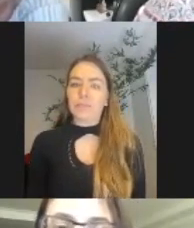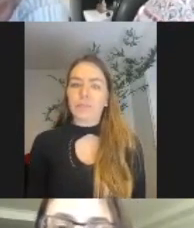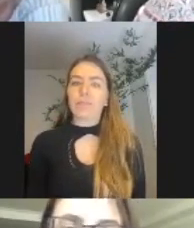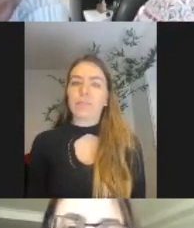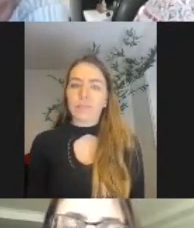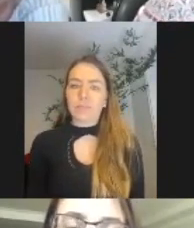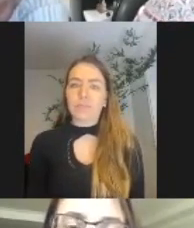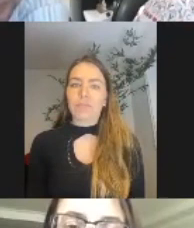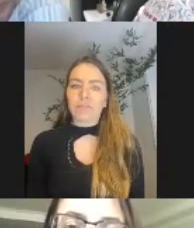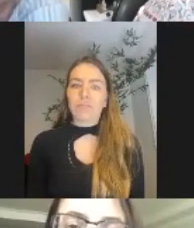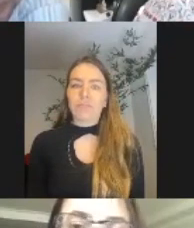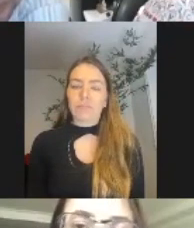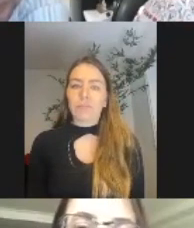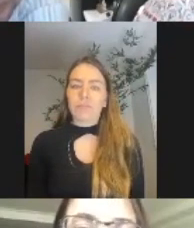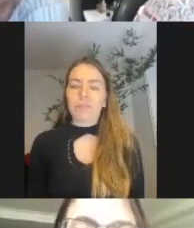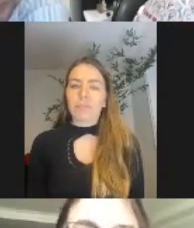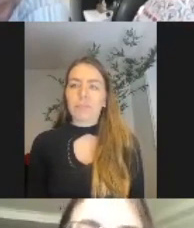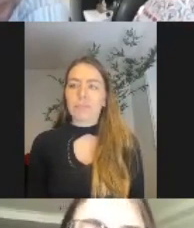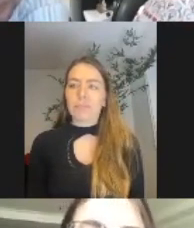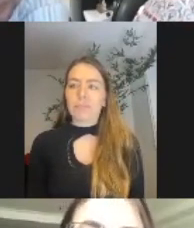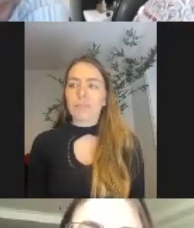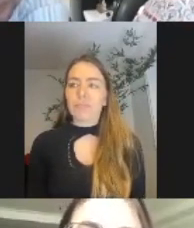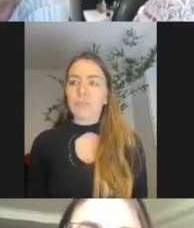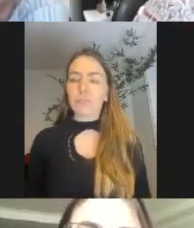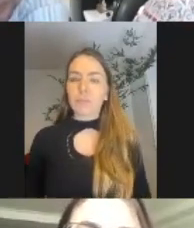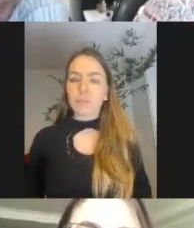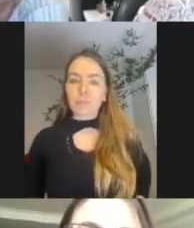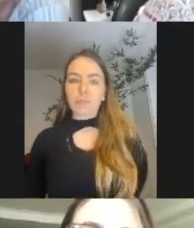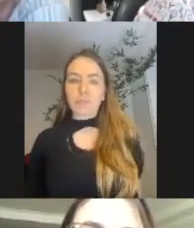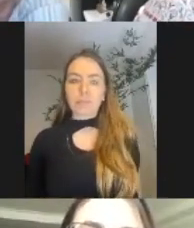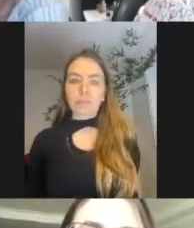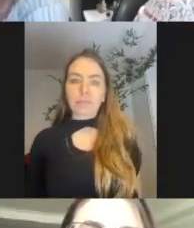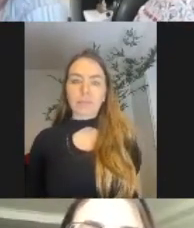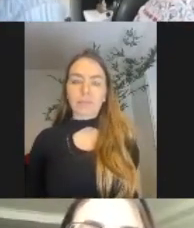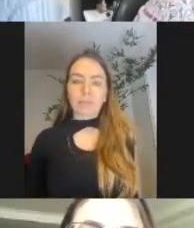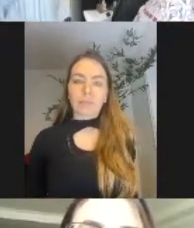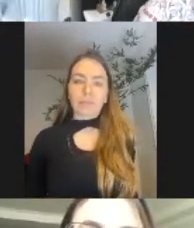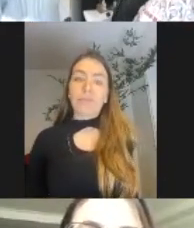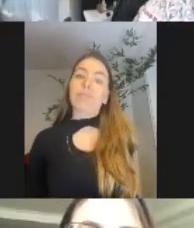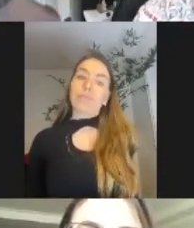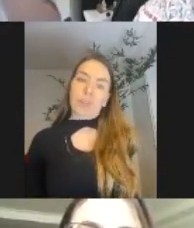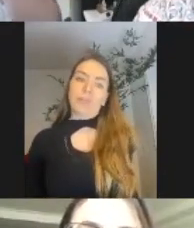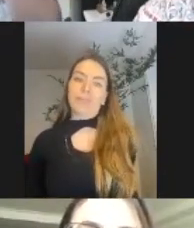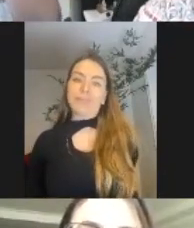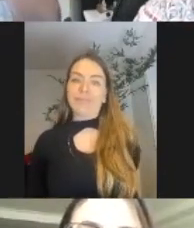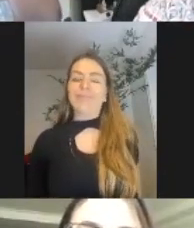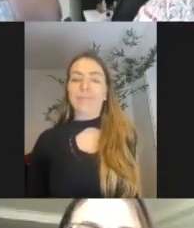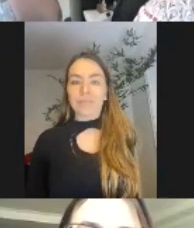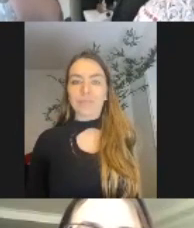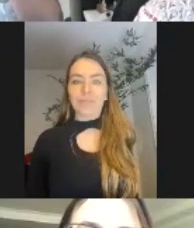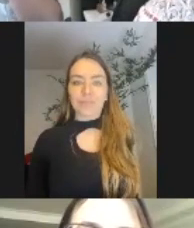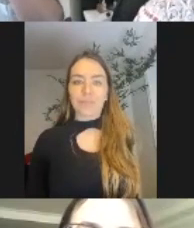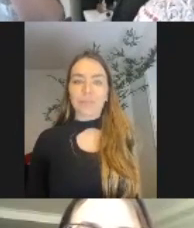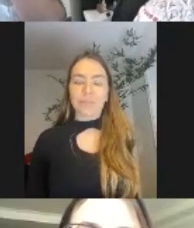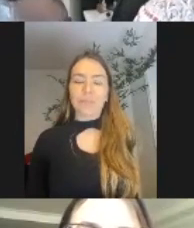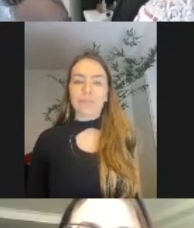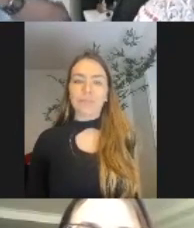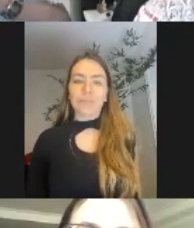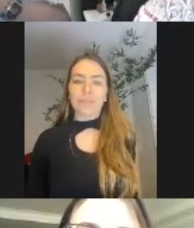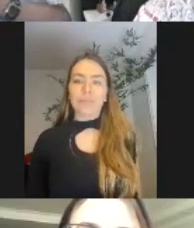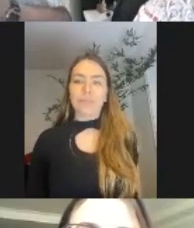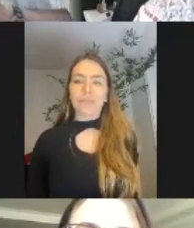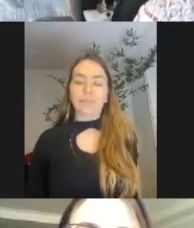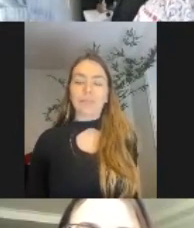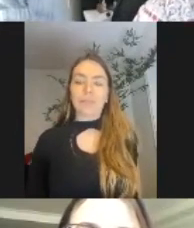né? Então, ah, não, eu vou comprar um óleo misto. Primeiro que já não é low carb, né? O óleo misto, ele tem metade óleo de soja,